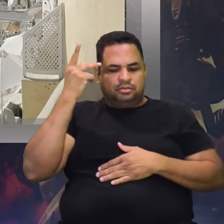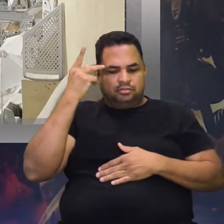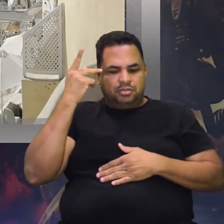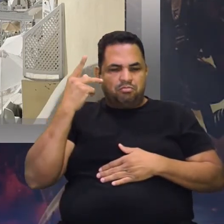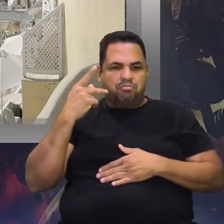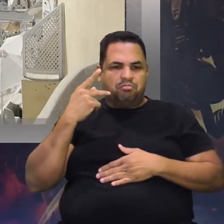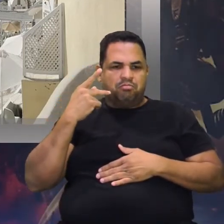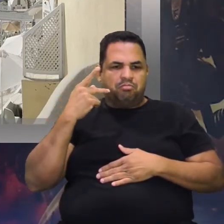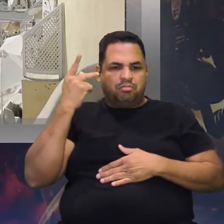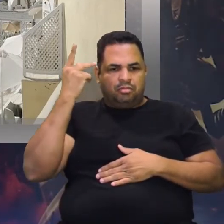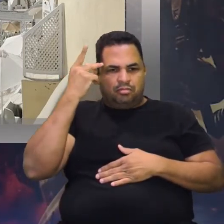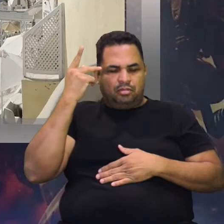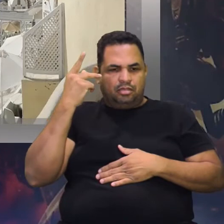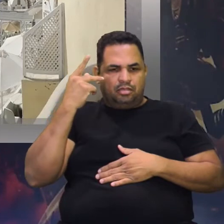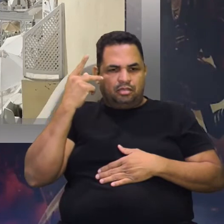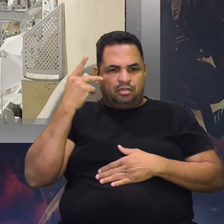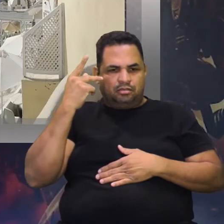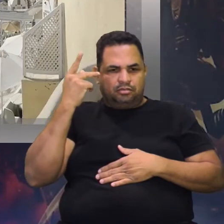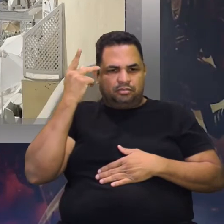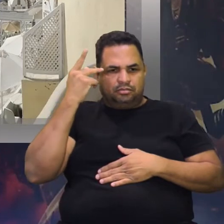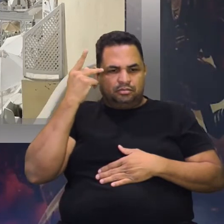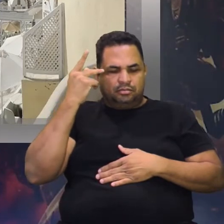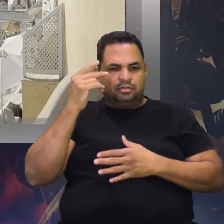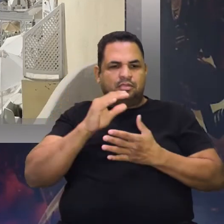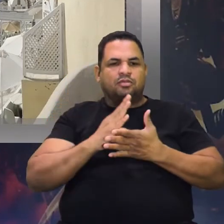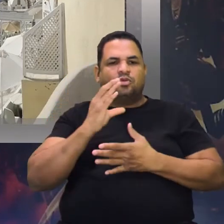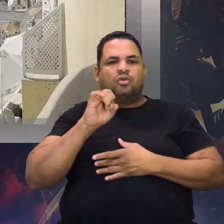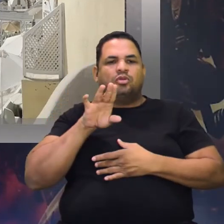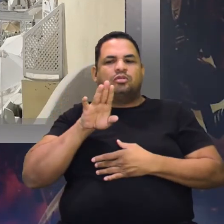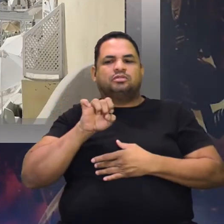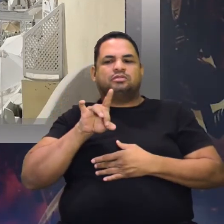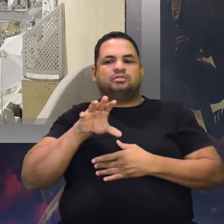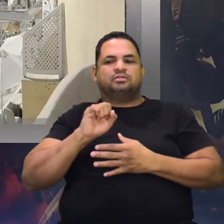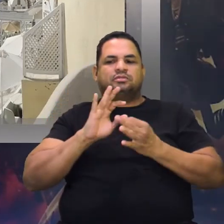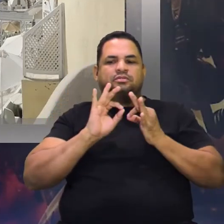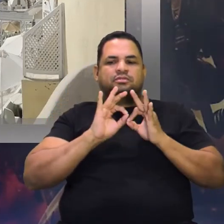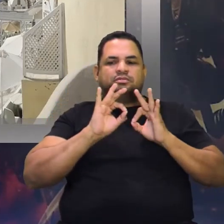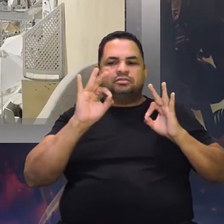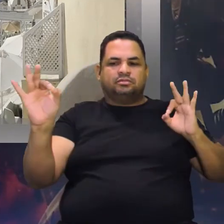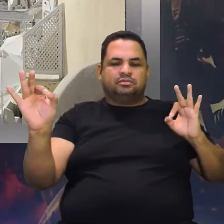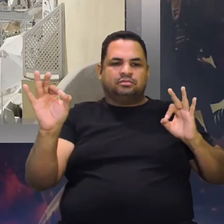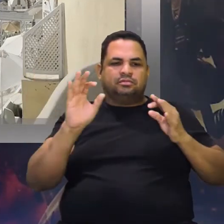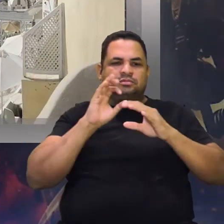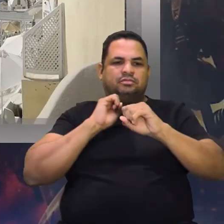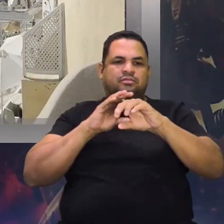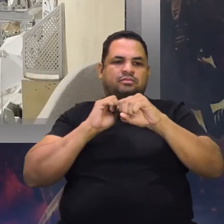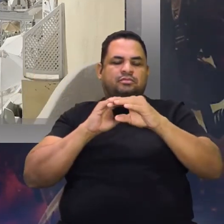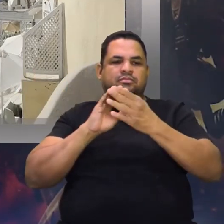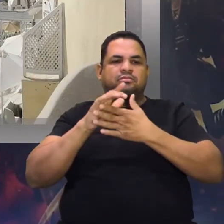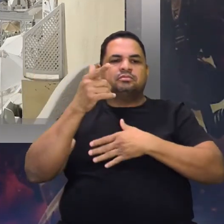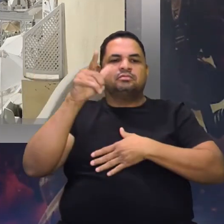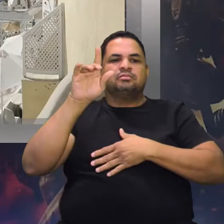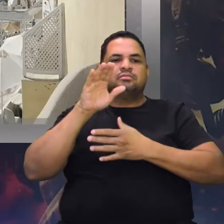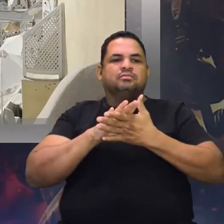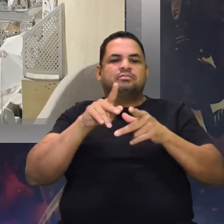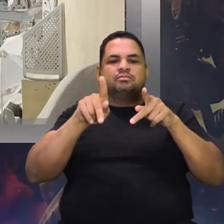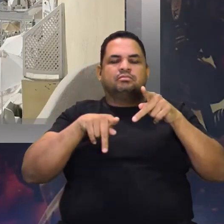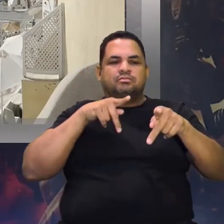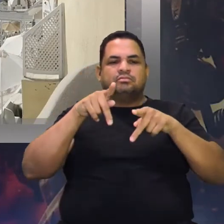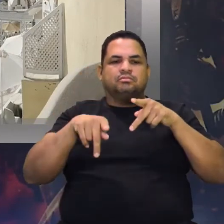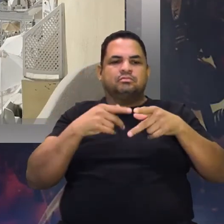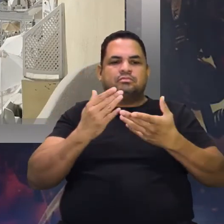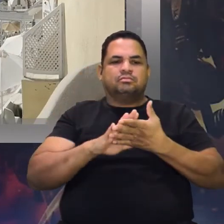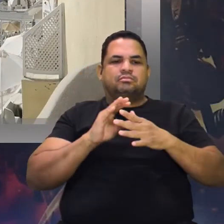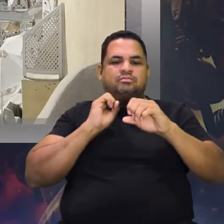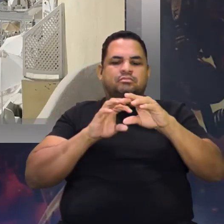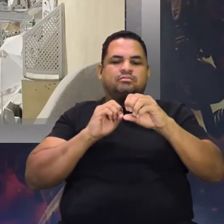Ele está lá na Grécia escrevendo para o romano. Ou seja, ele está distante ensinando outros povos. É o que nós fazemos aqui, essa educação